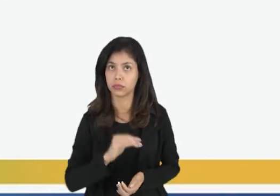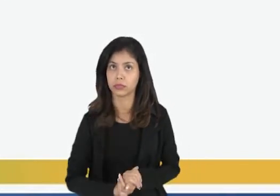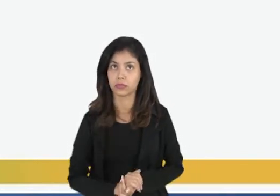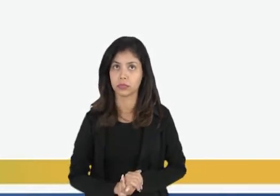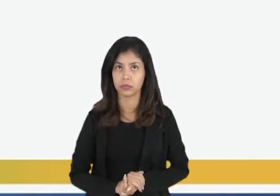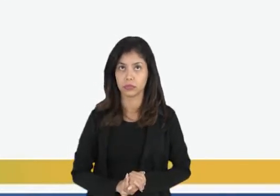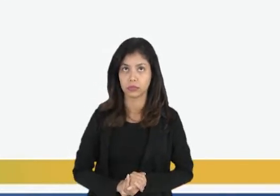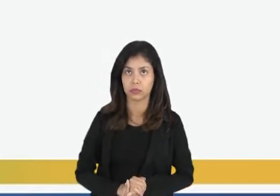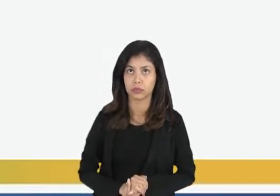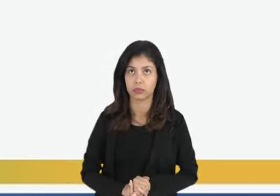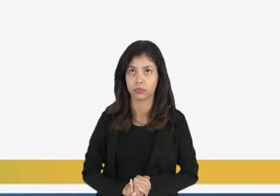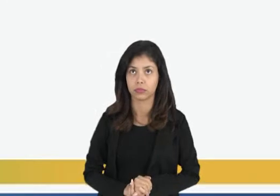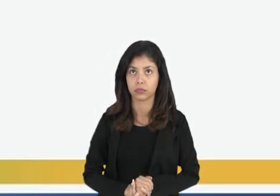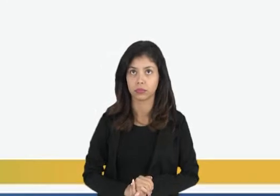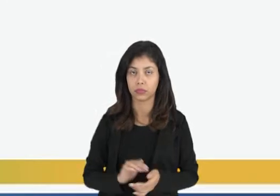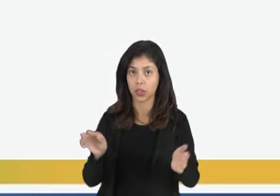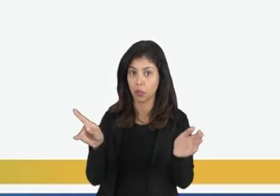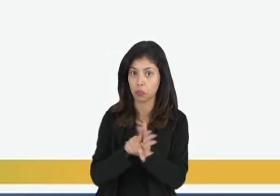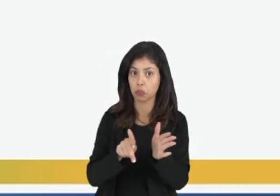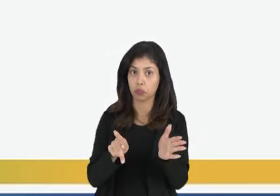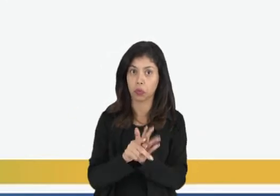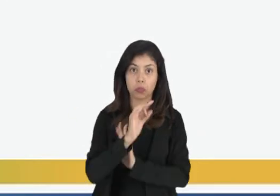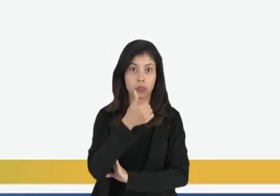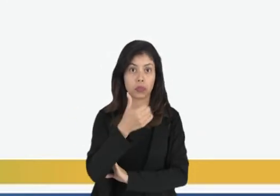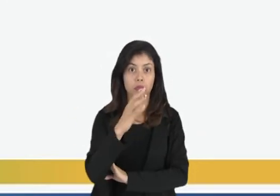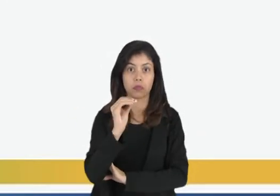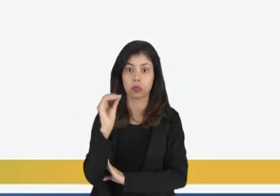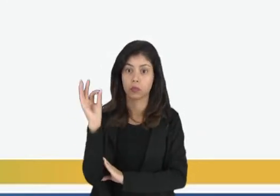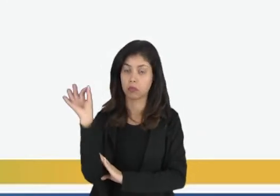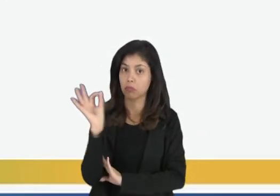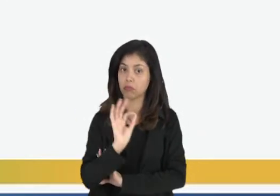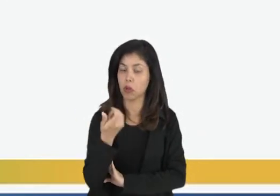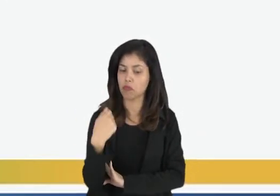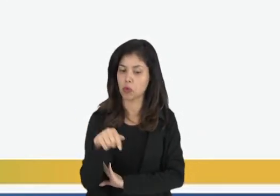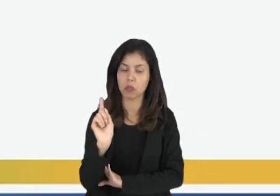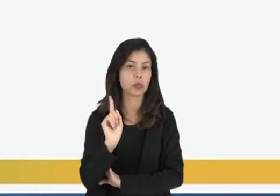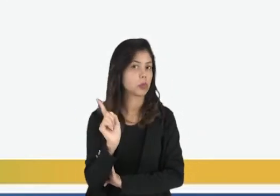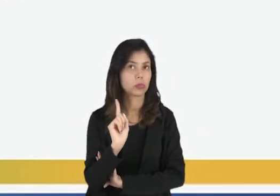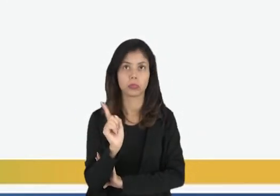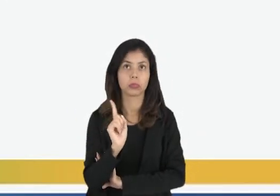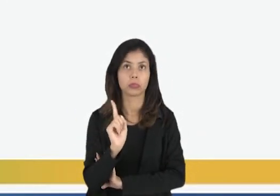é automático 100%, né? 100%